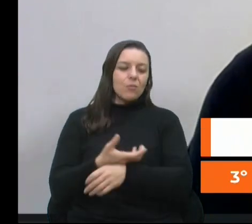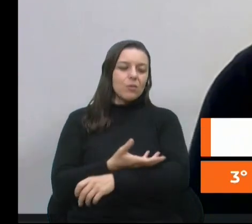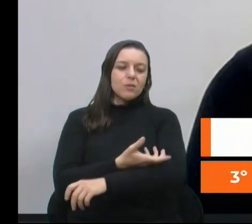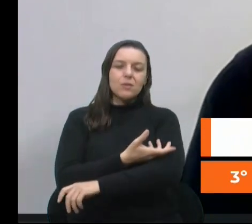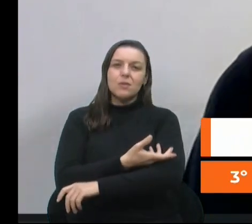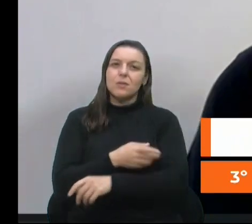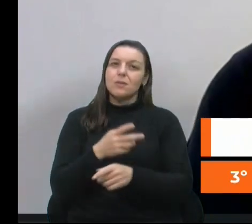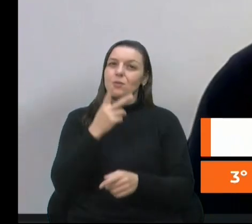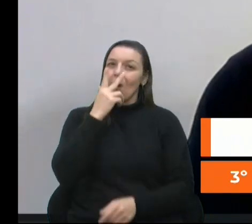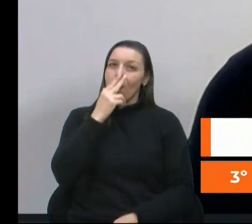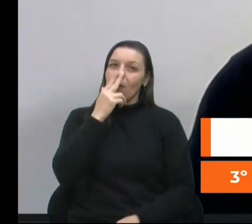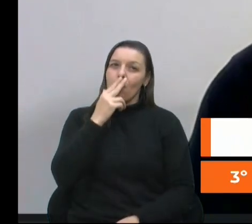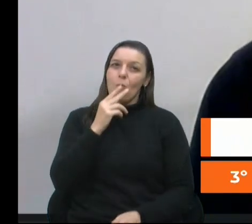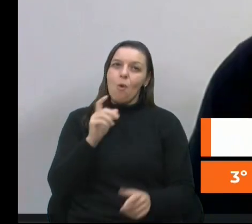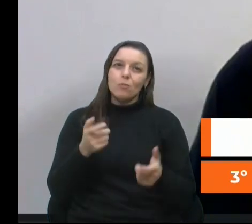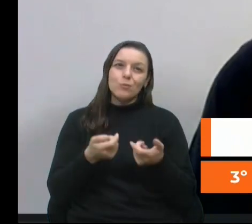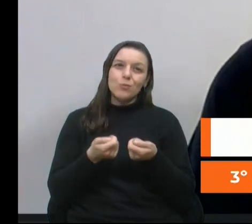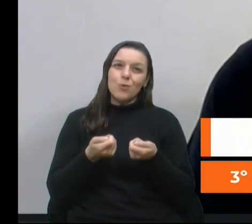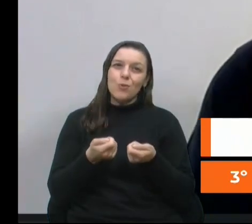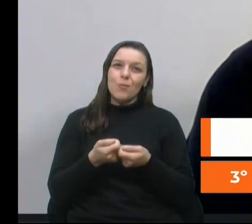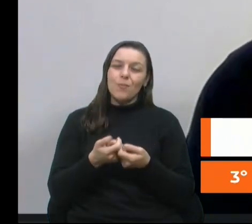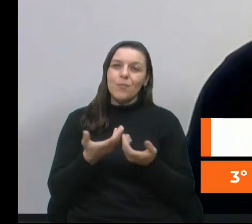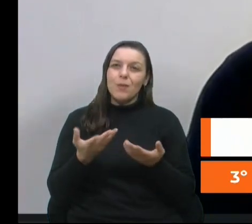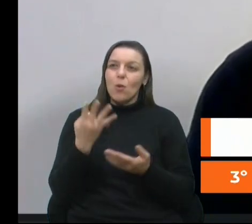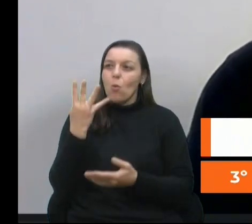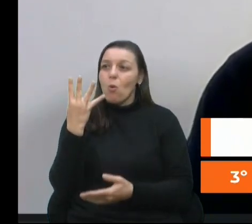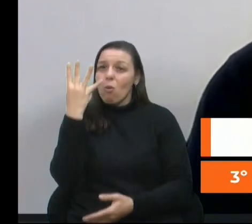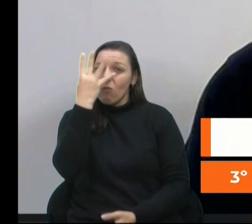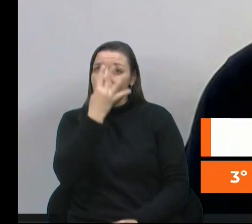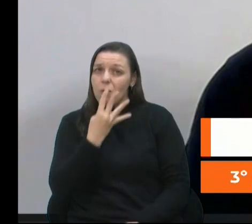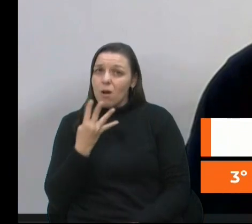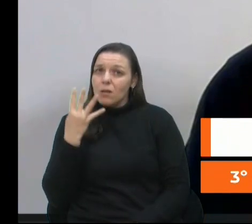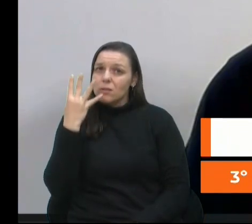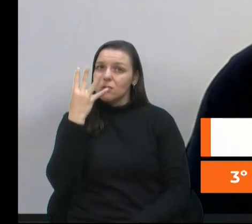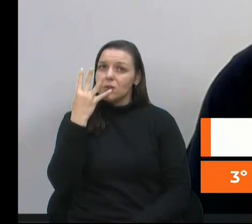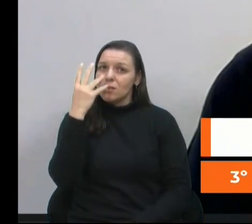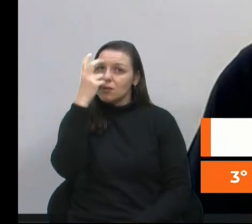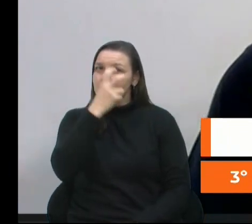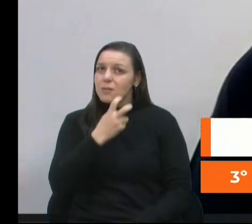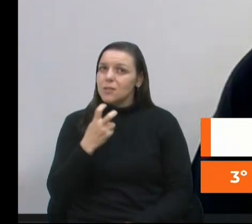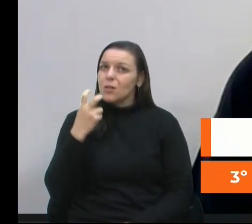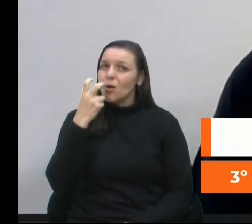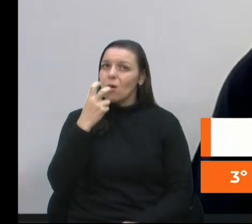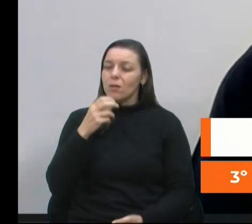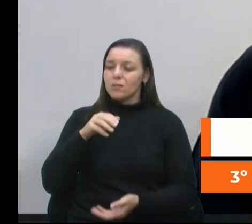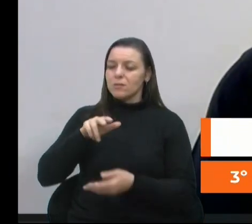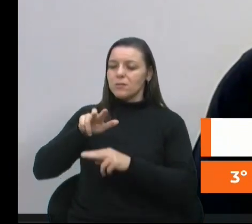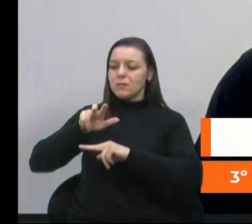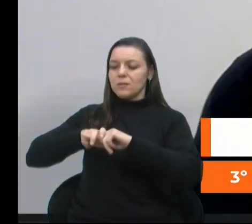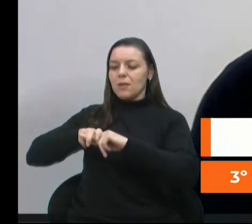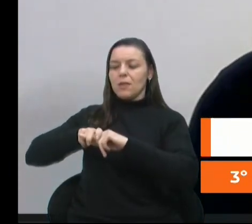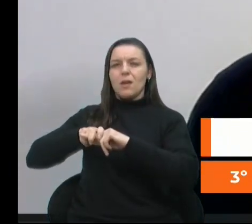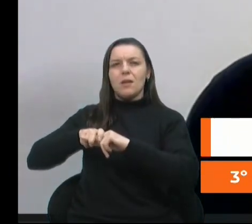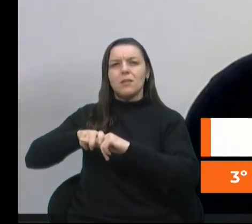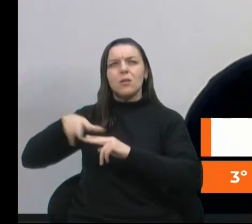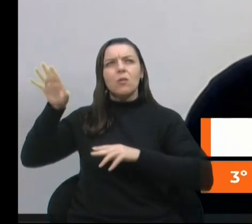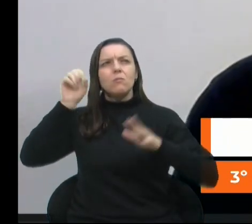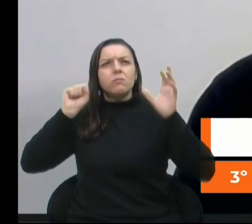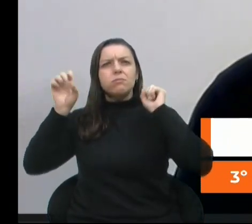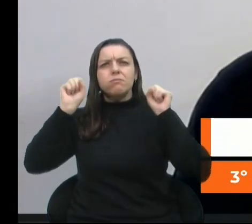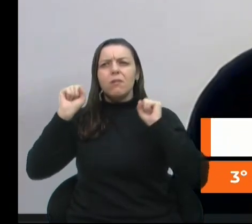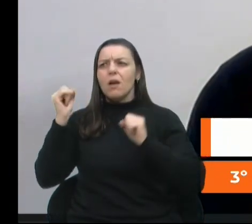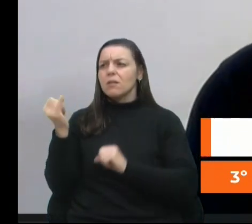emocionante como é num jogo. Vai ficar 4, 5 horas sentado numa cadeira desconfortável, ouvindo coisas que para ele não